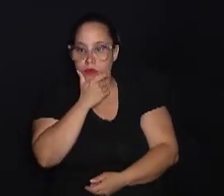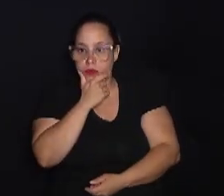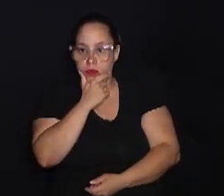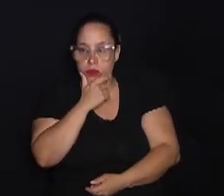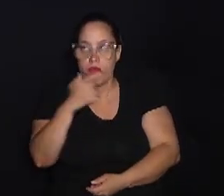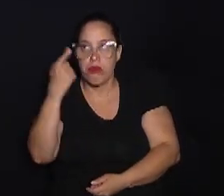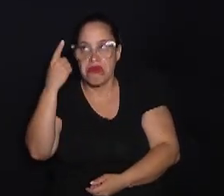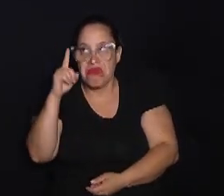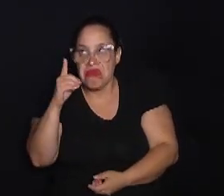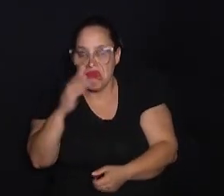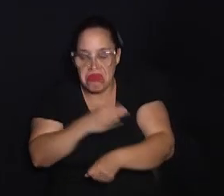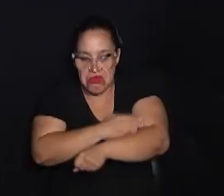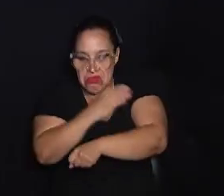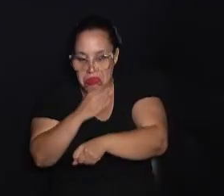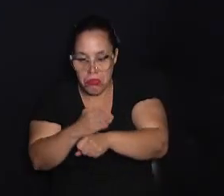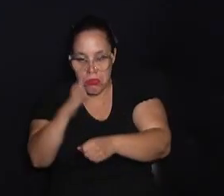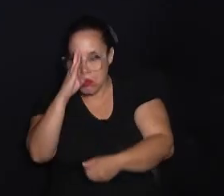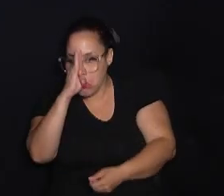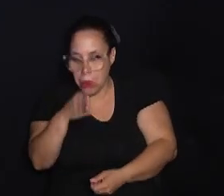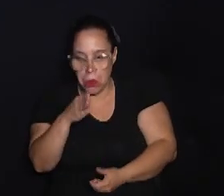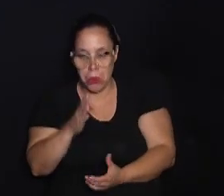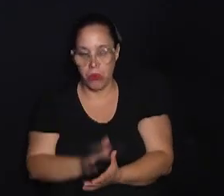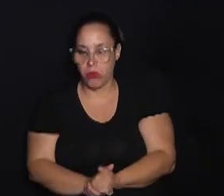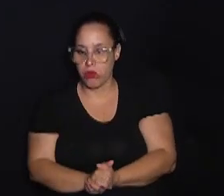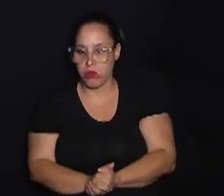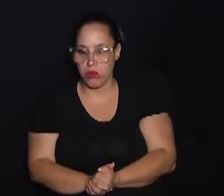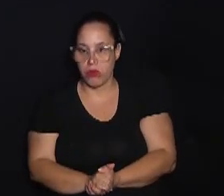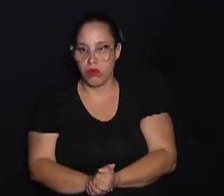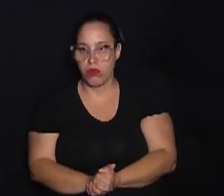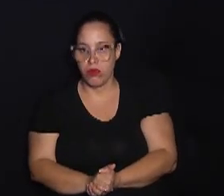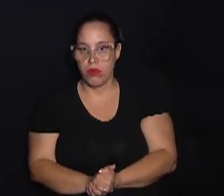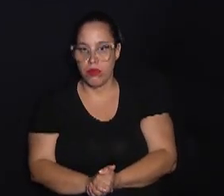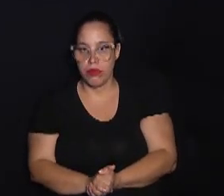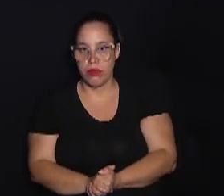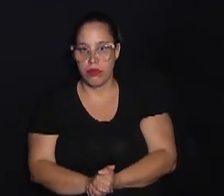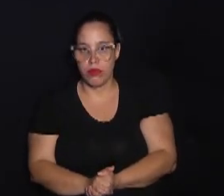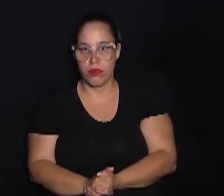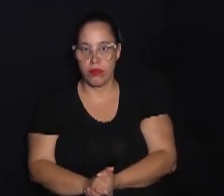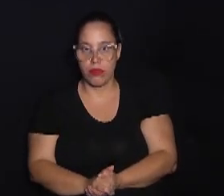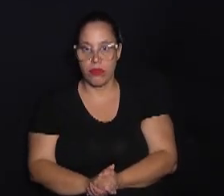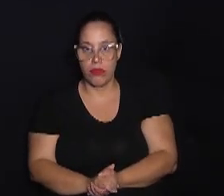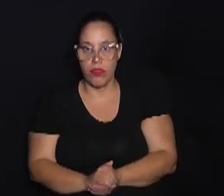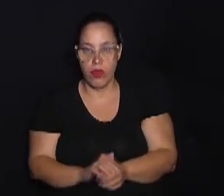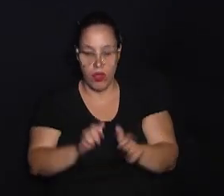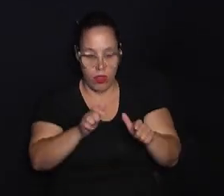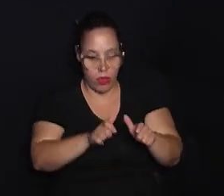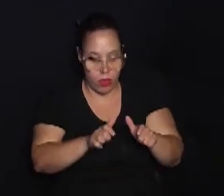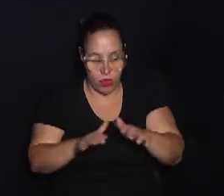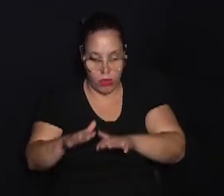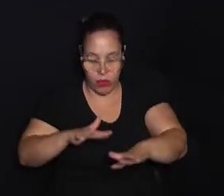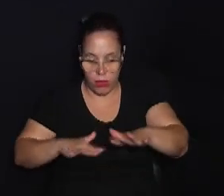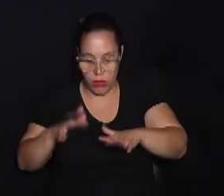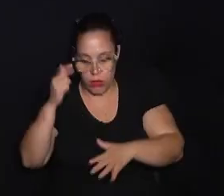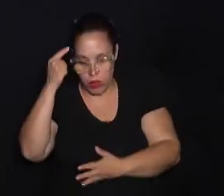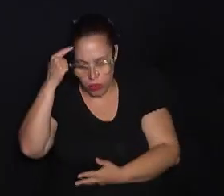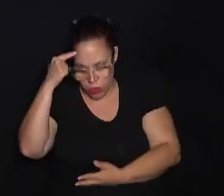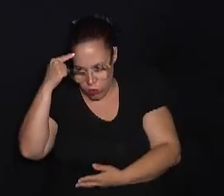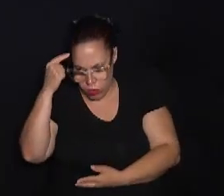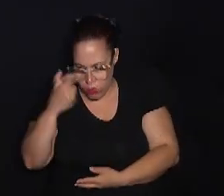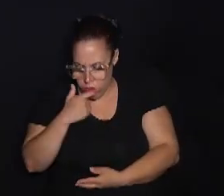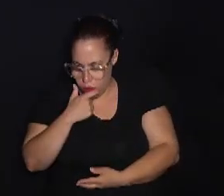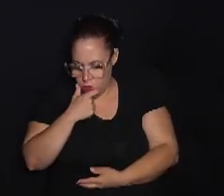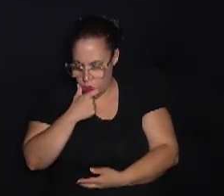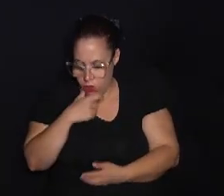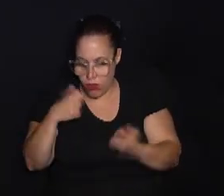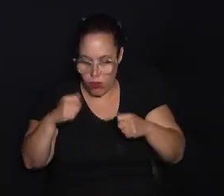momento, principalmente não me demarcando num determinado território, mas sim pensando na